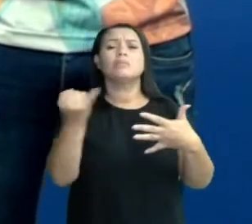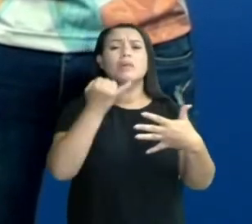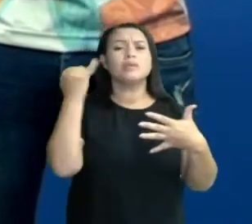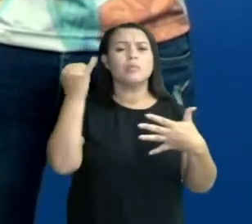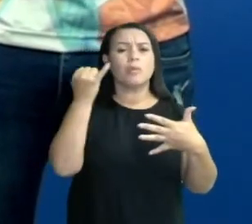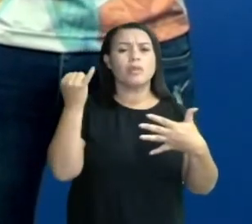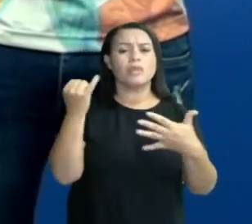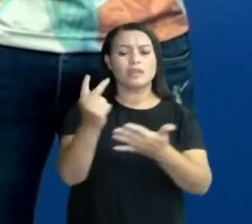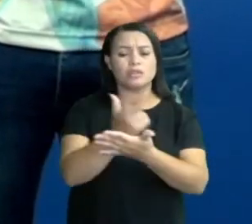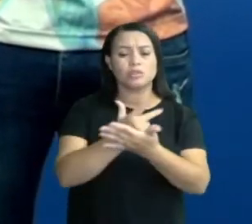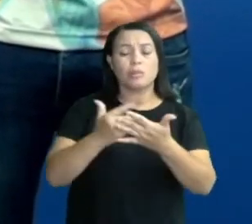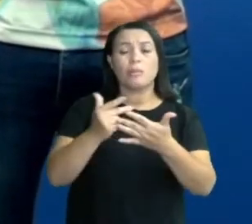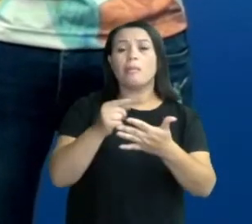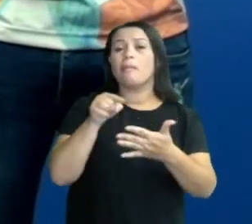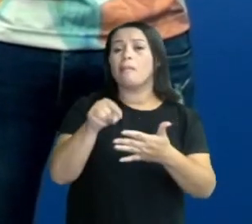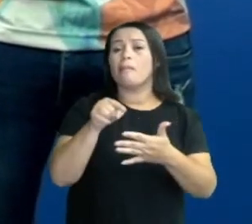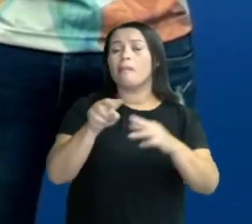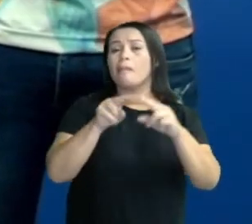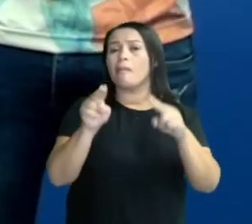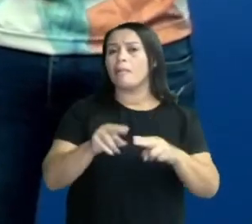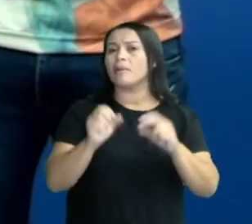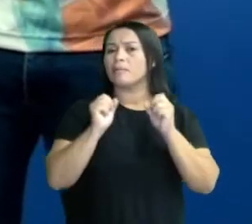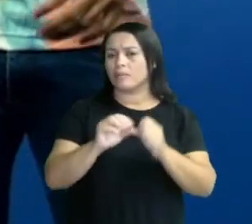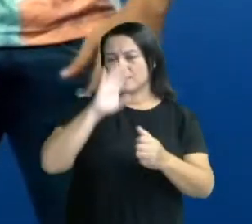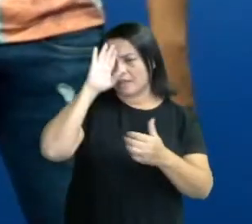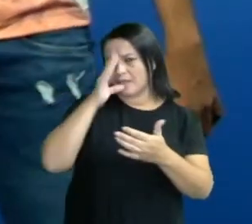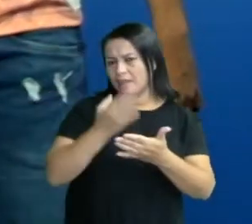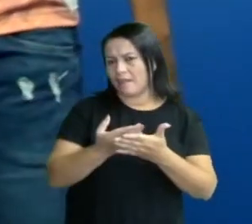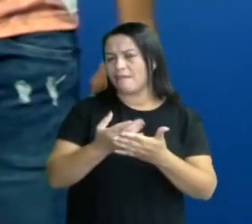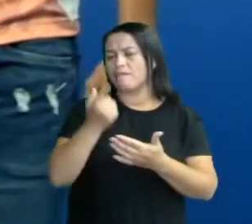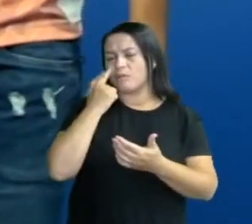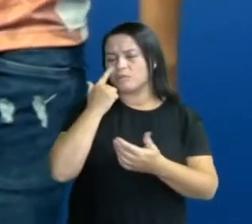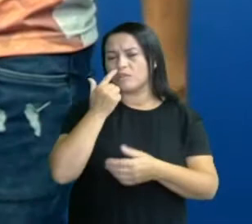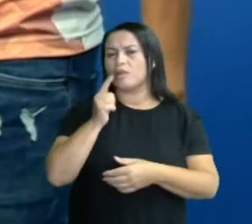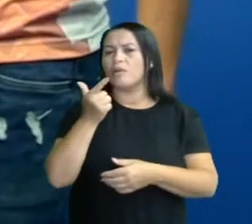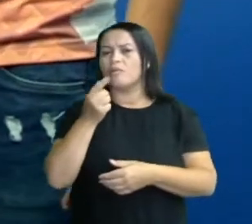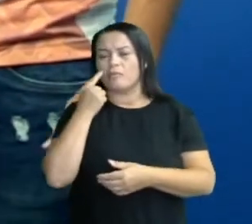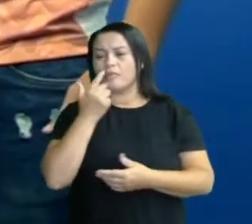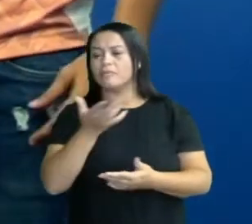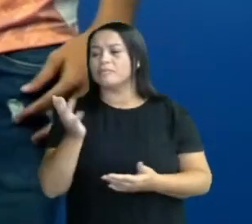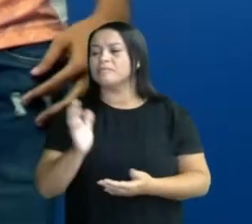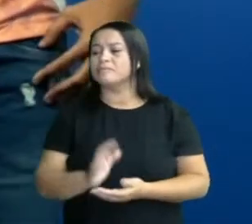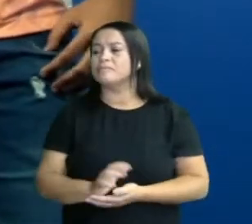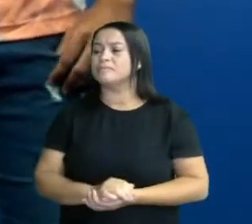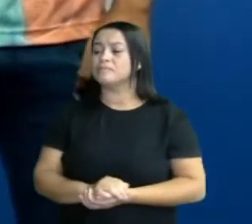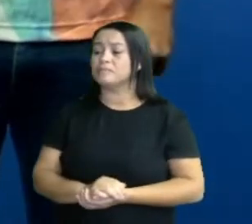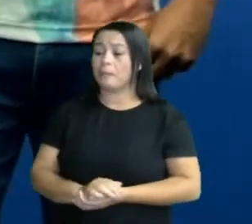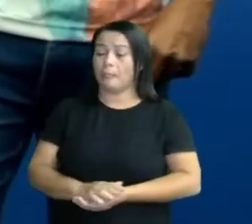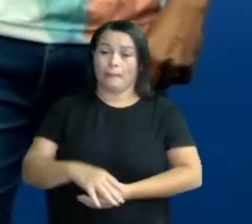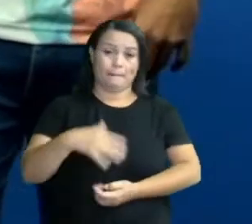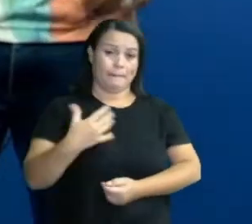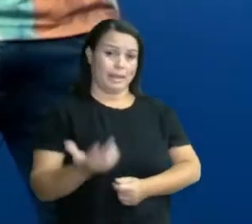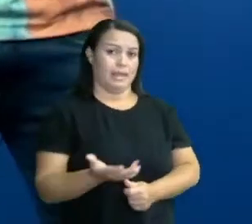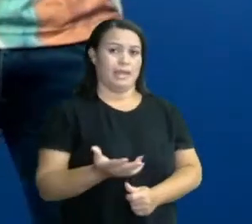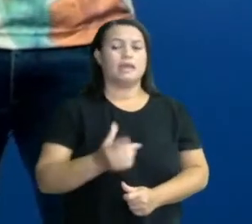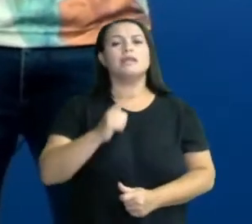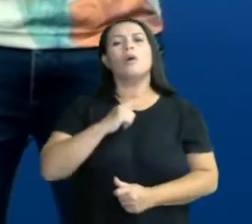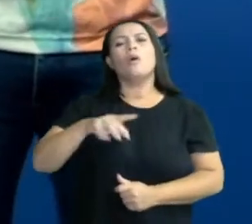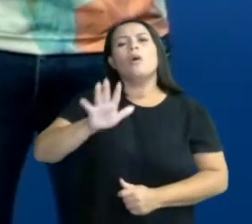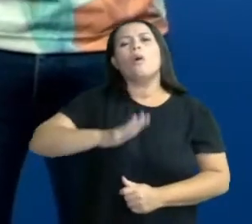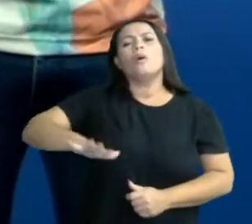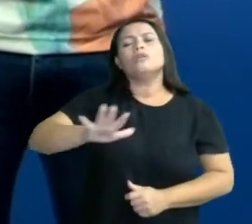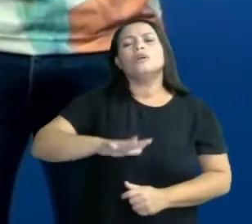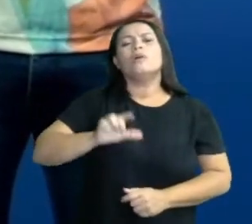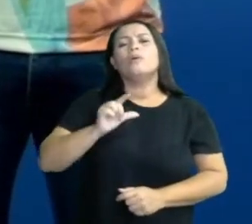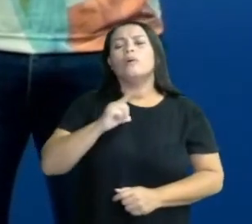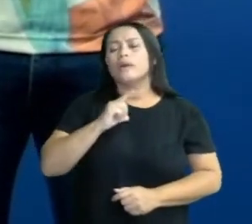um mapa para que esse mapa seja confiável, né? A gente vai ver logo mais, acompanha aqui, tá bom? Bem, então, de um modo geral, a